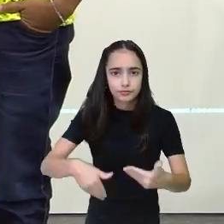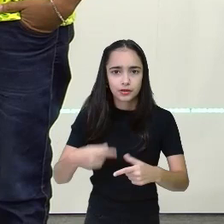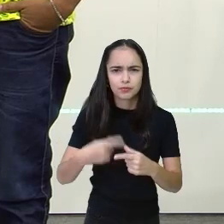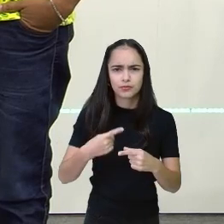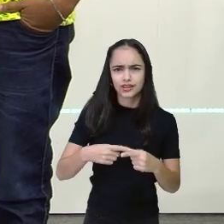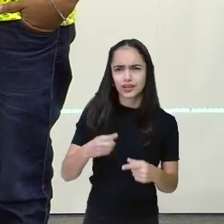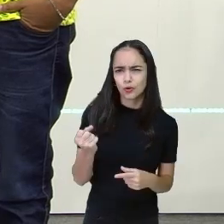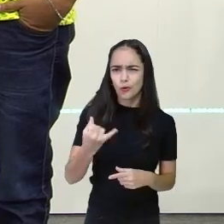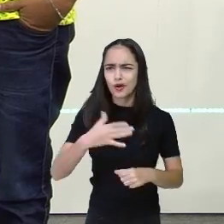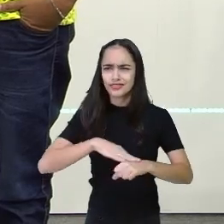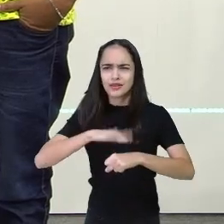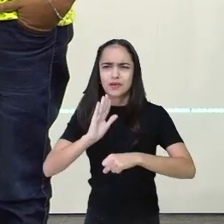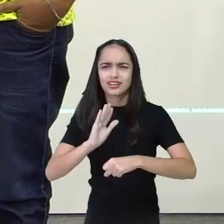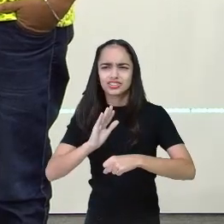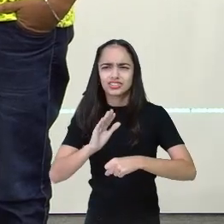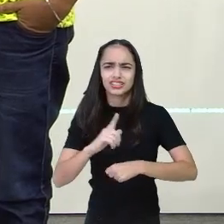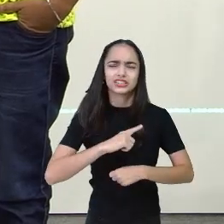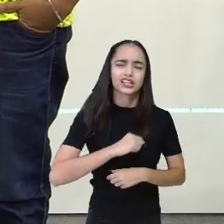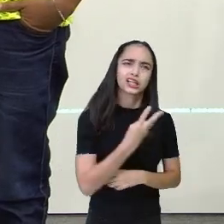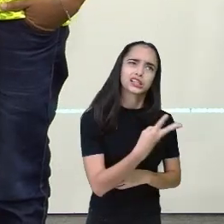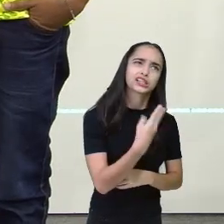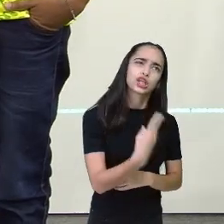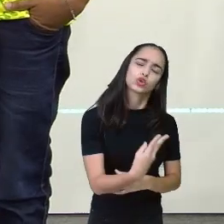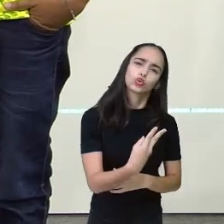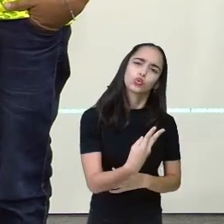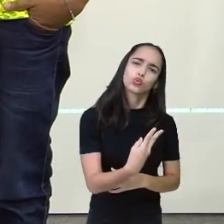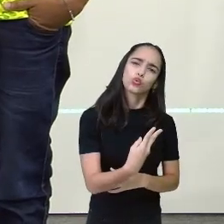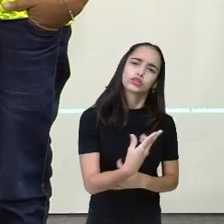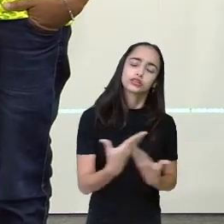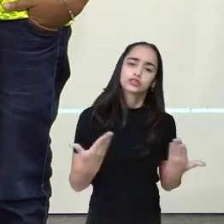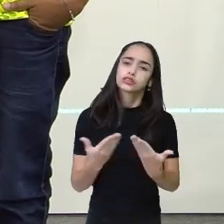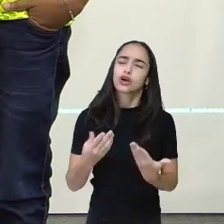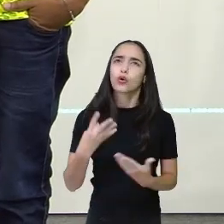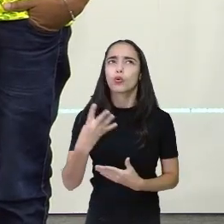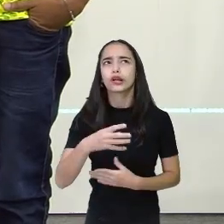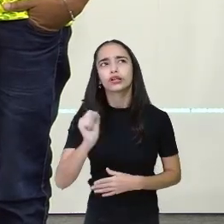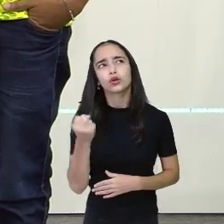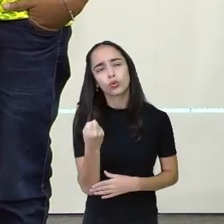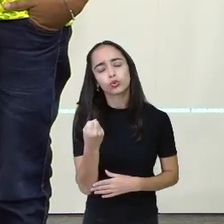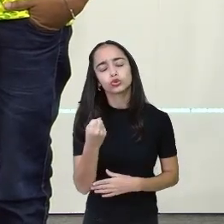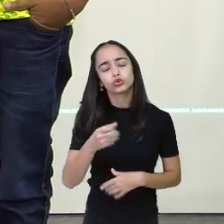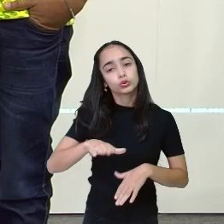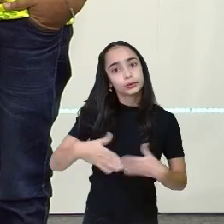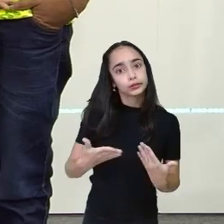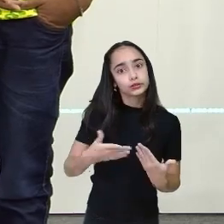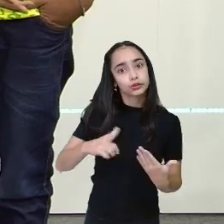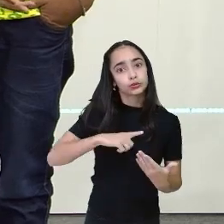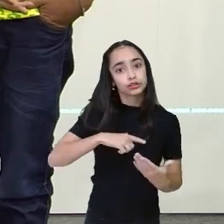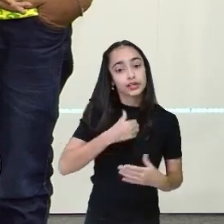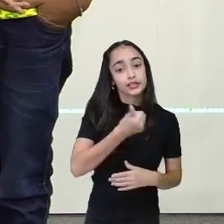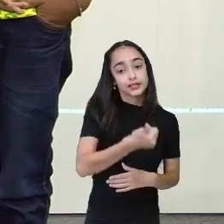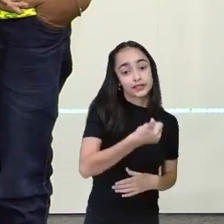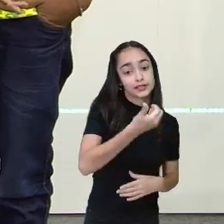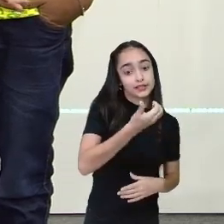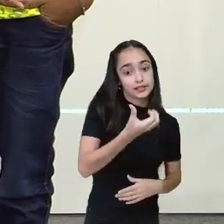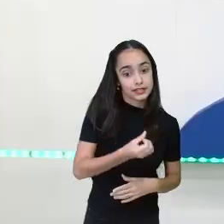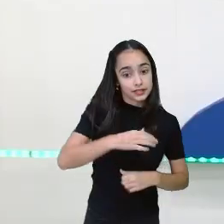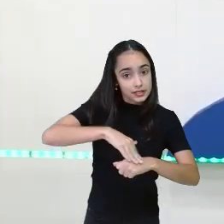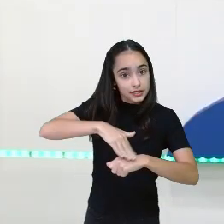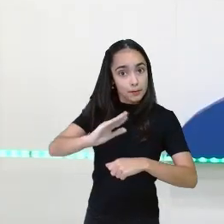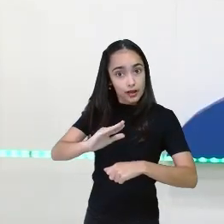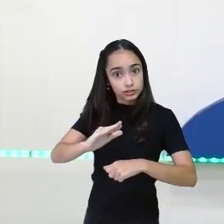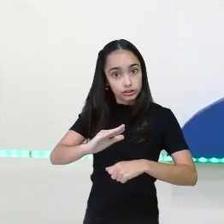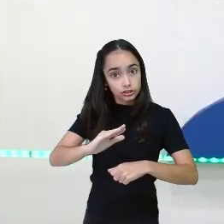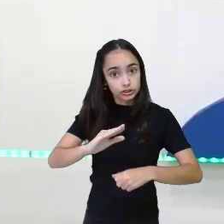mais? A gente tem 32, 32, agora a gente vai ter 48 seleções, são... 16. Cadê a professora de matemática? 16.